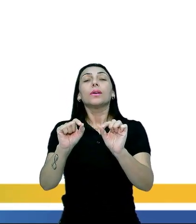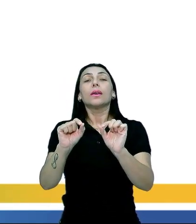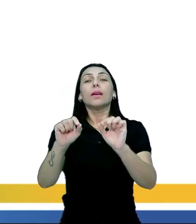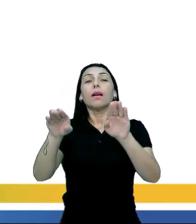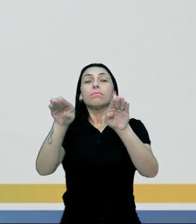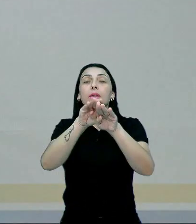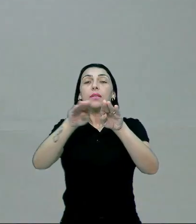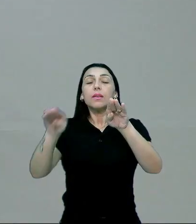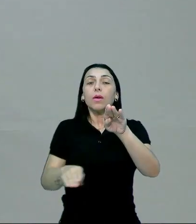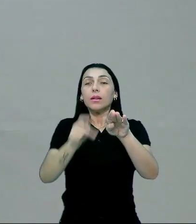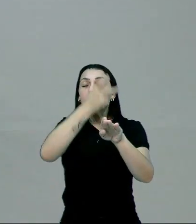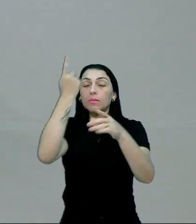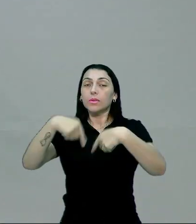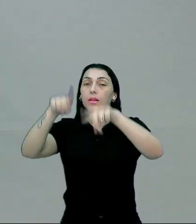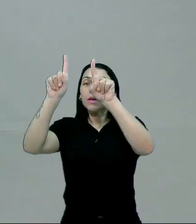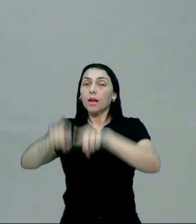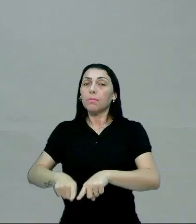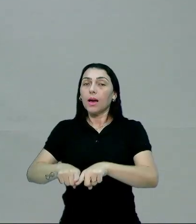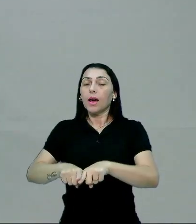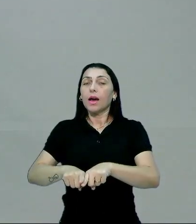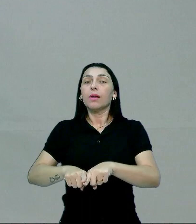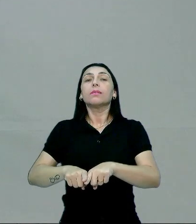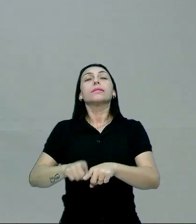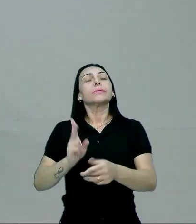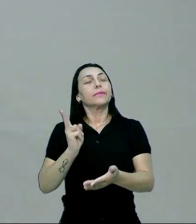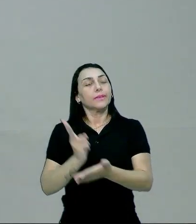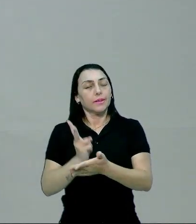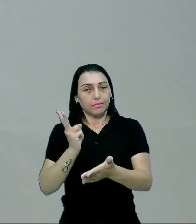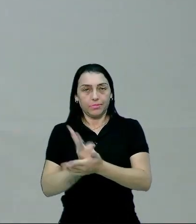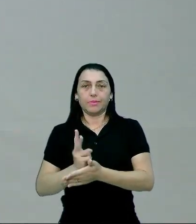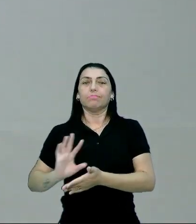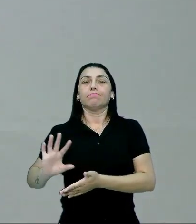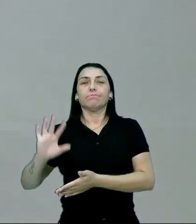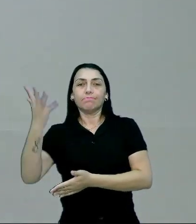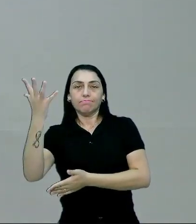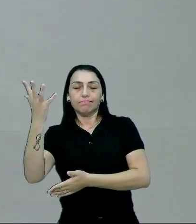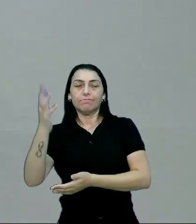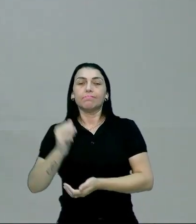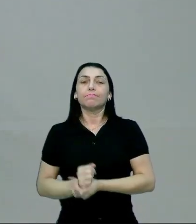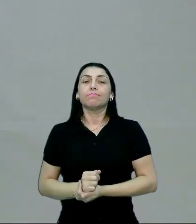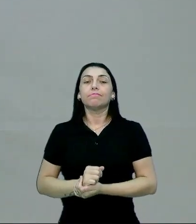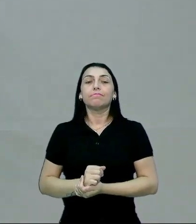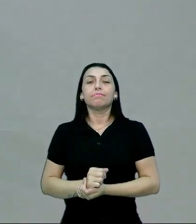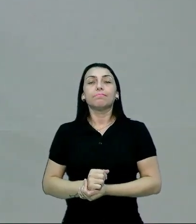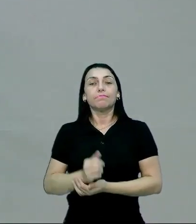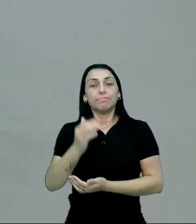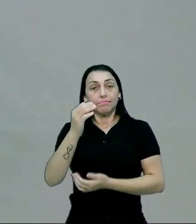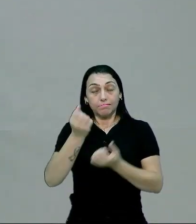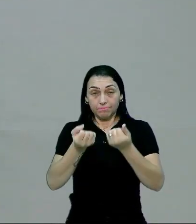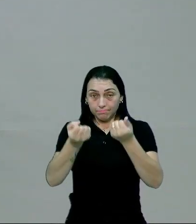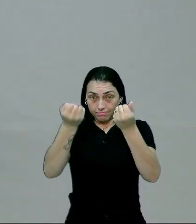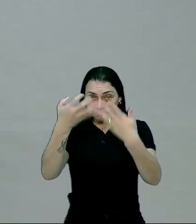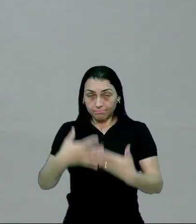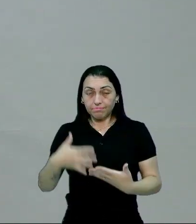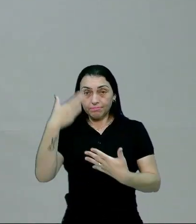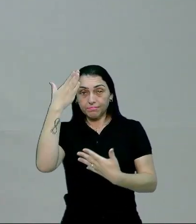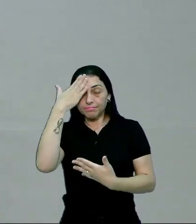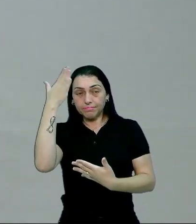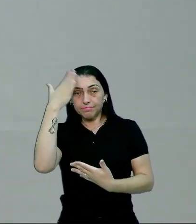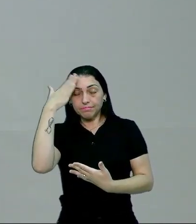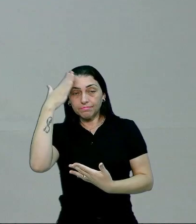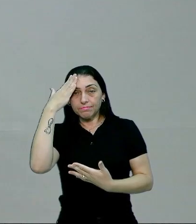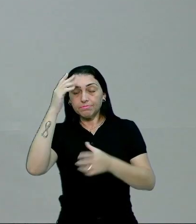inevitáveis. Vamos interpretar, vamos entender, antes de partir para o comando e para as 5 possibilidades de resposta,